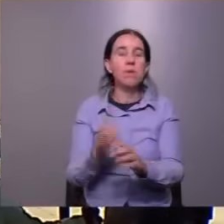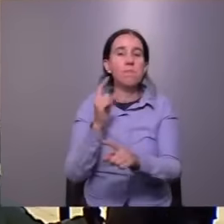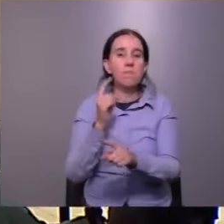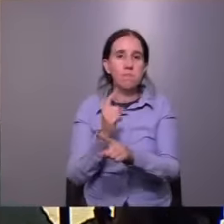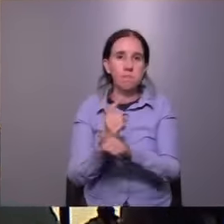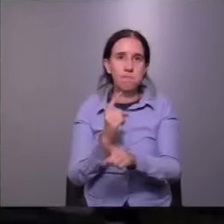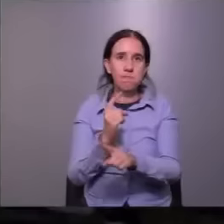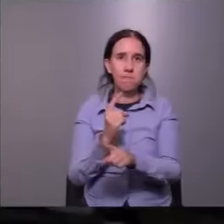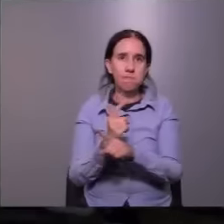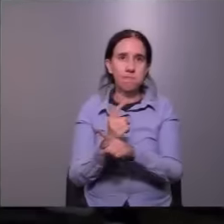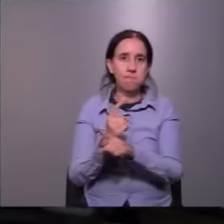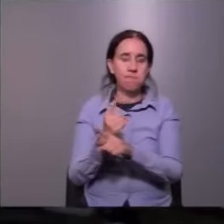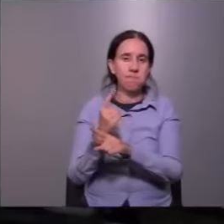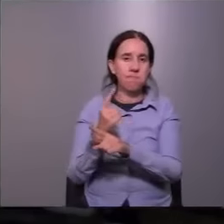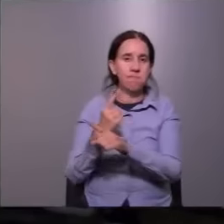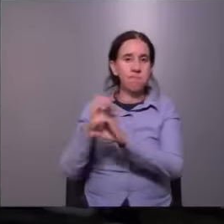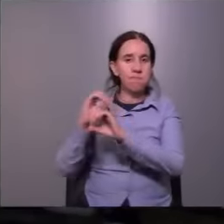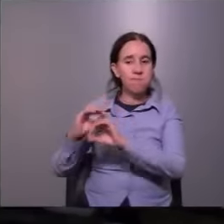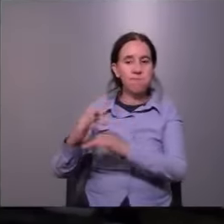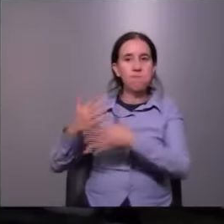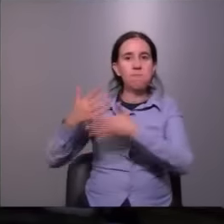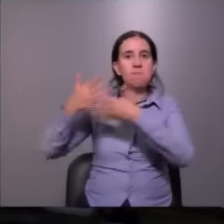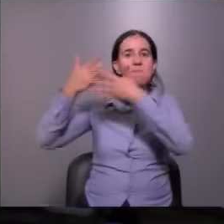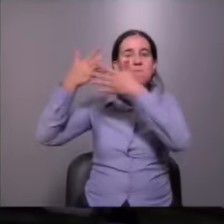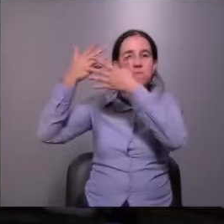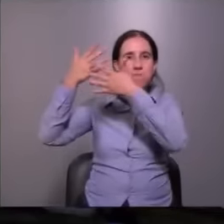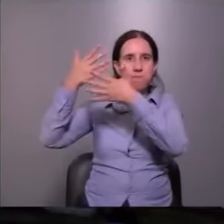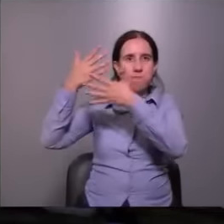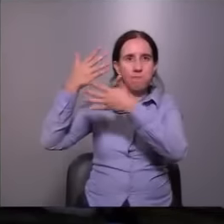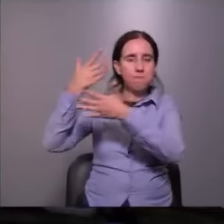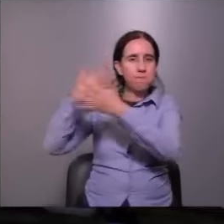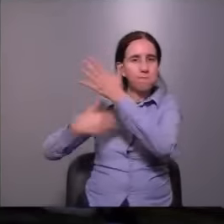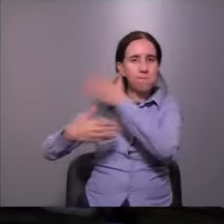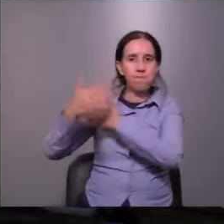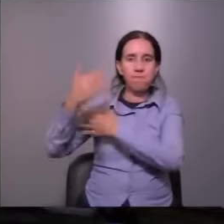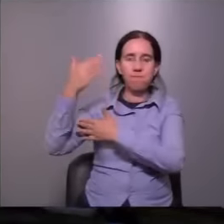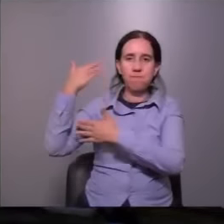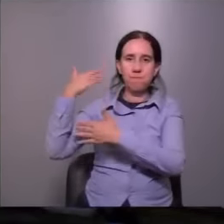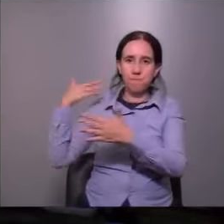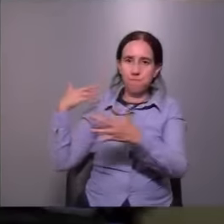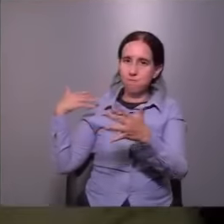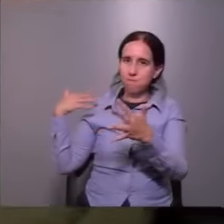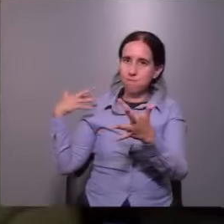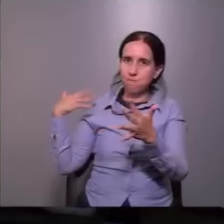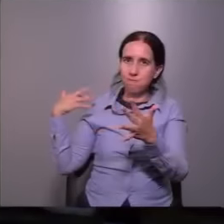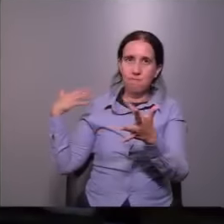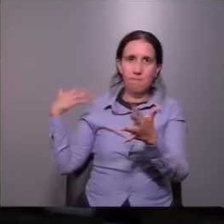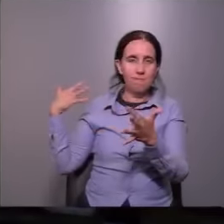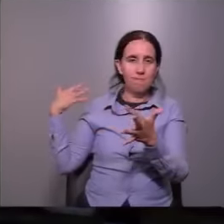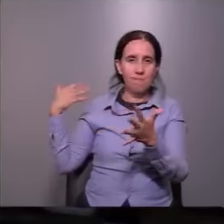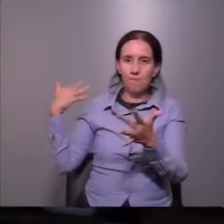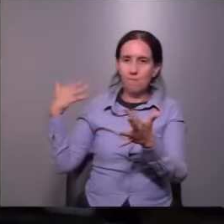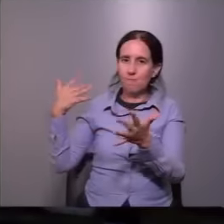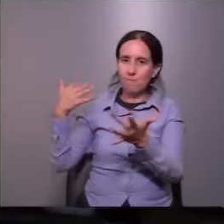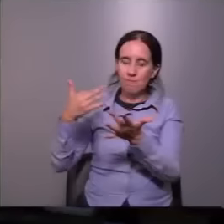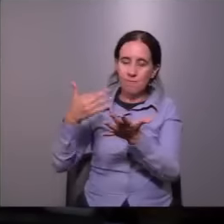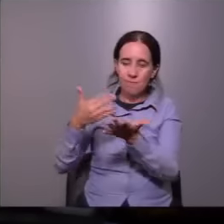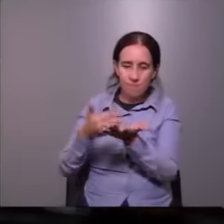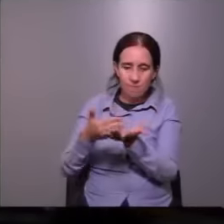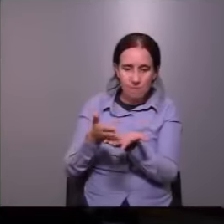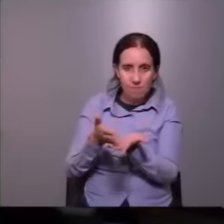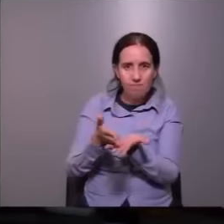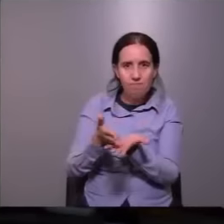Espírito e Santo. Se puder, a meu instinto, é próprio